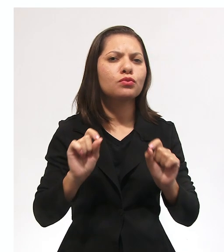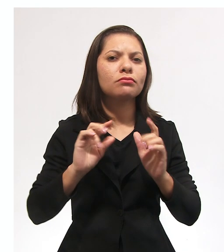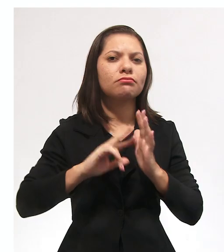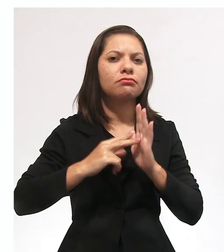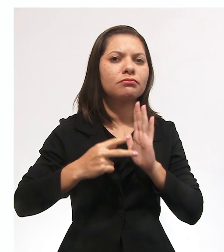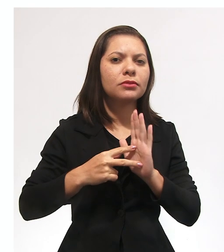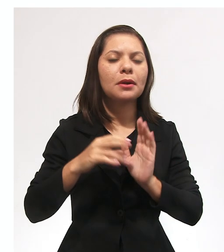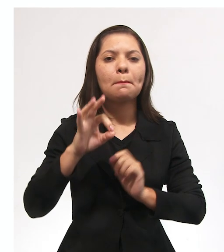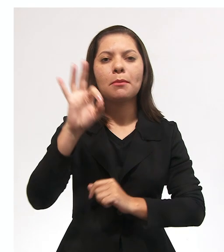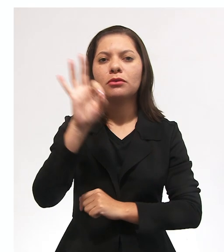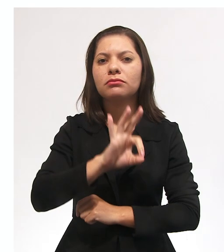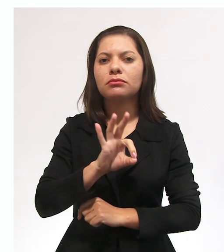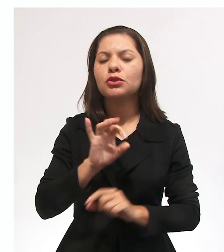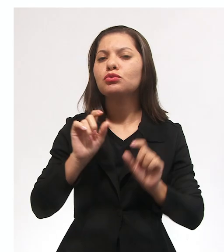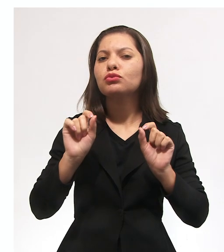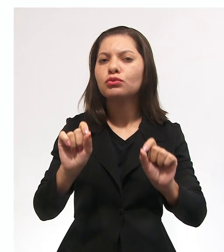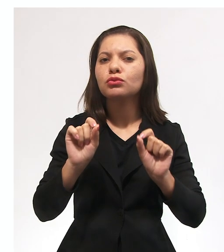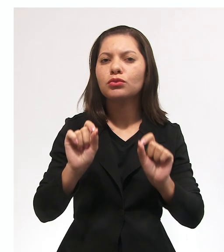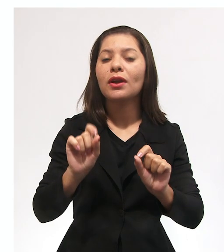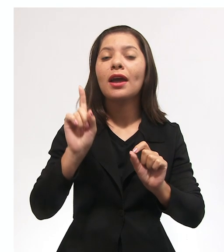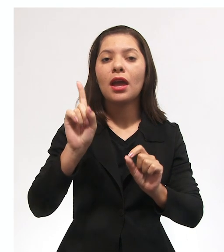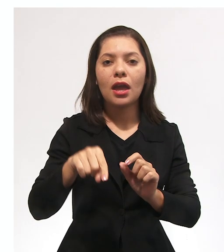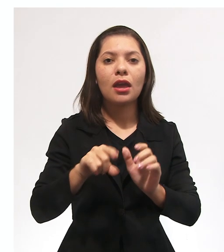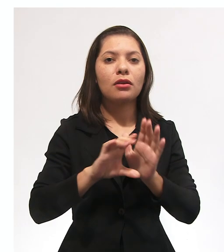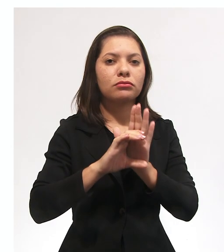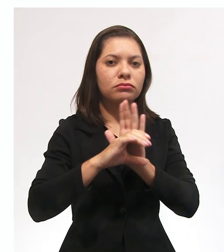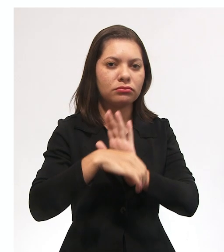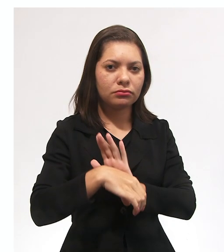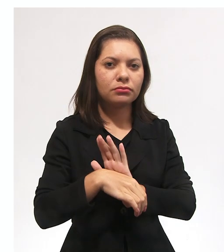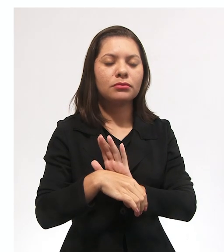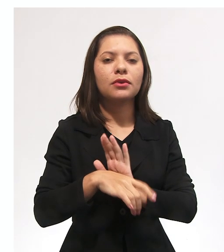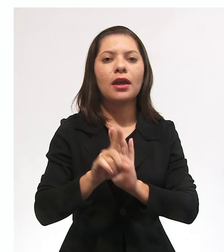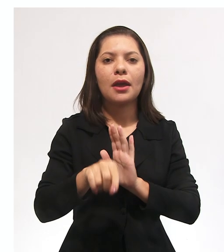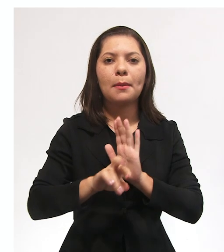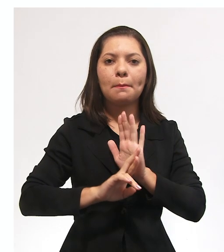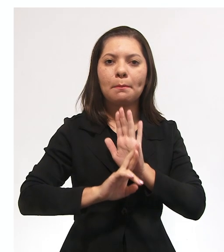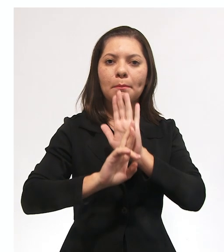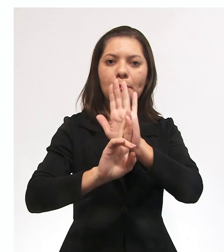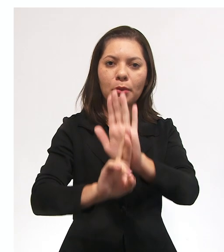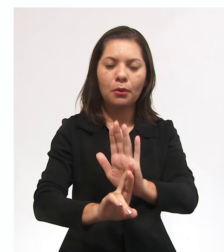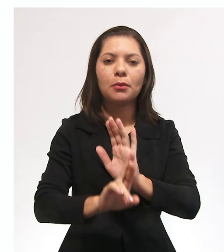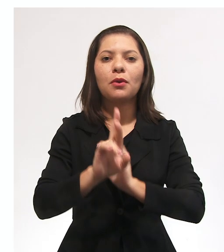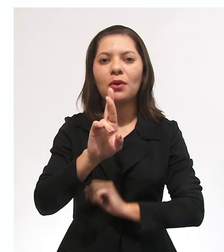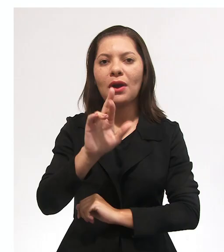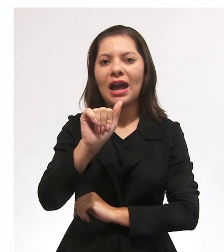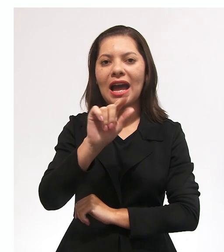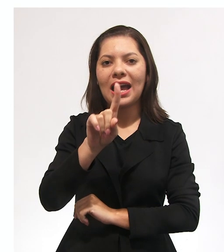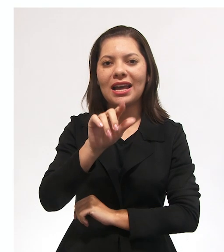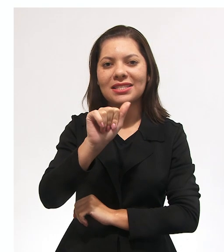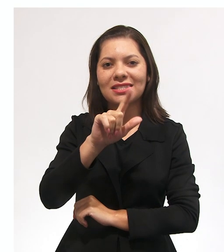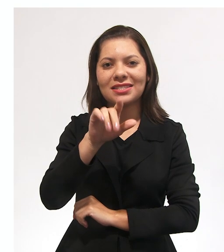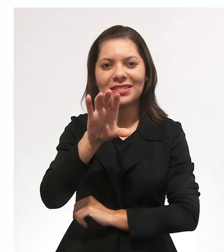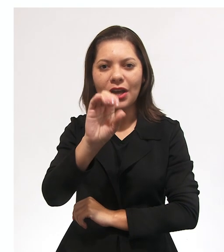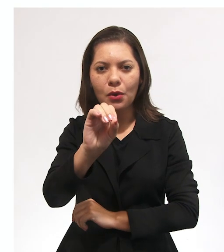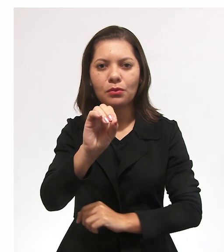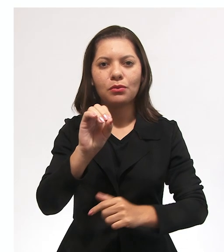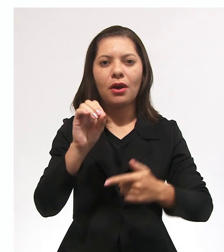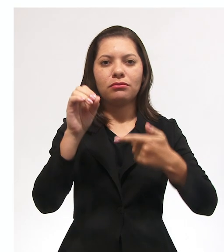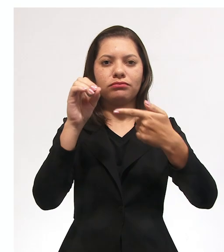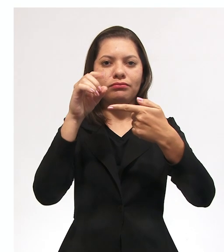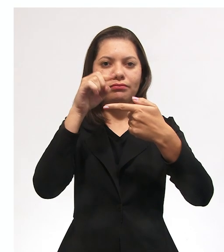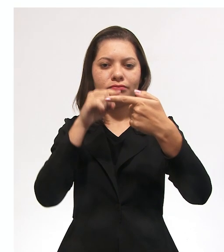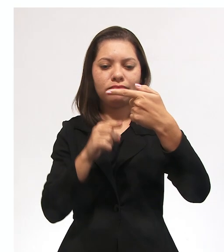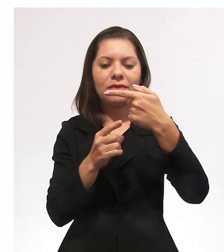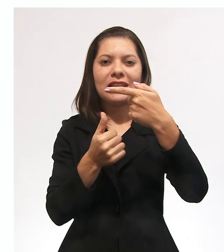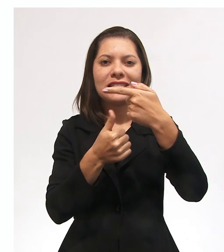porcentagem? Porcentagem é a representação de uma razão ou proporção cujo denominador é 100.